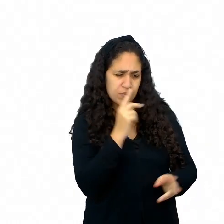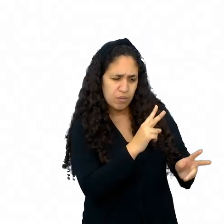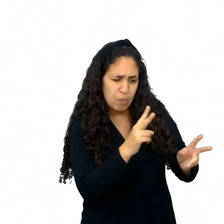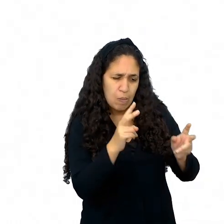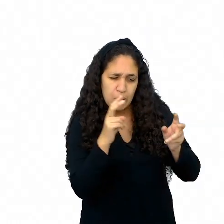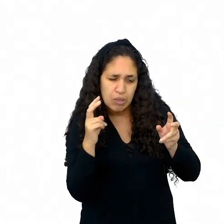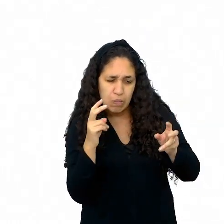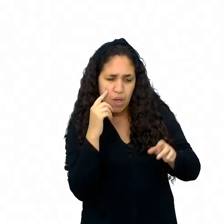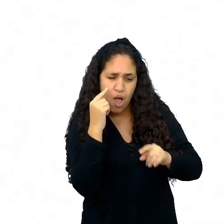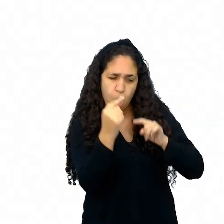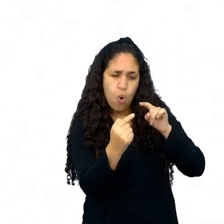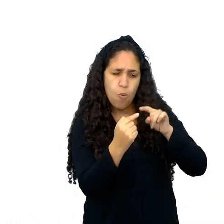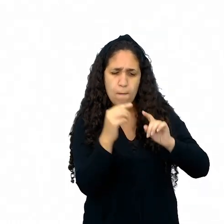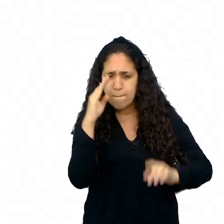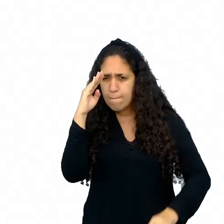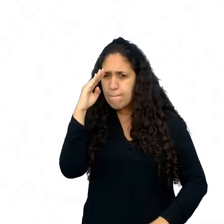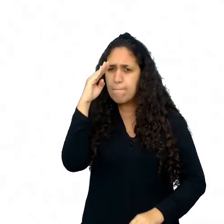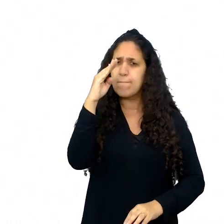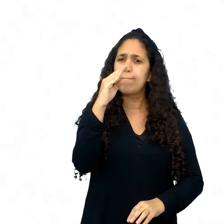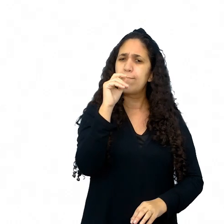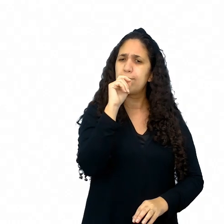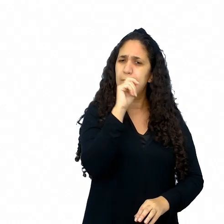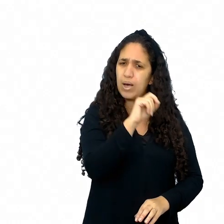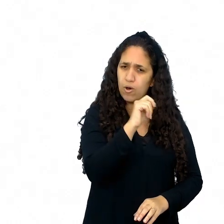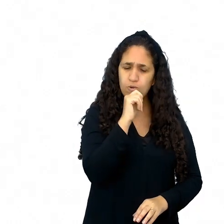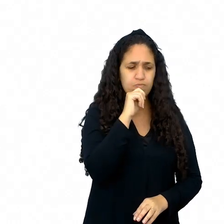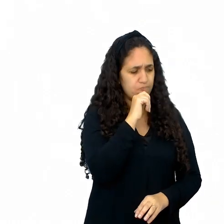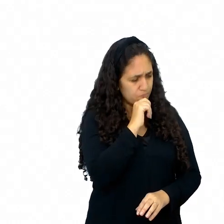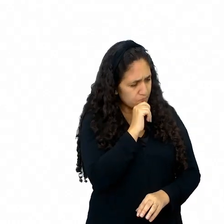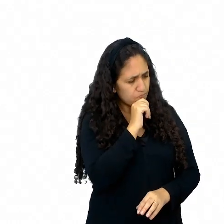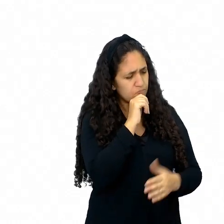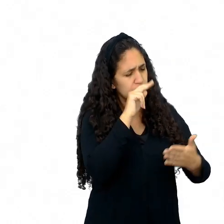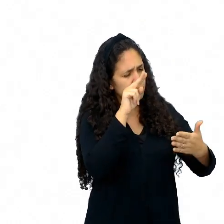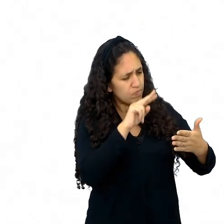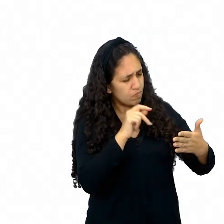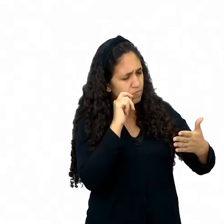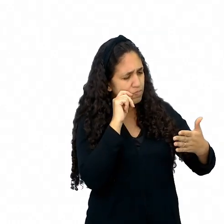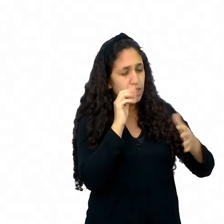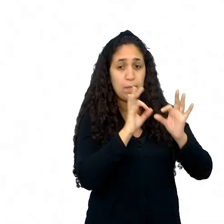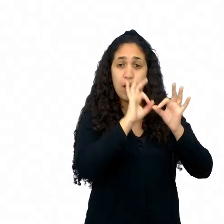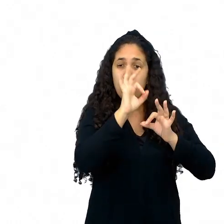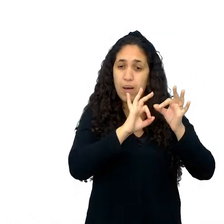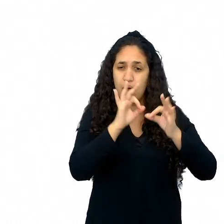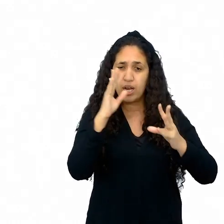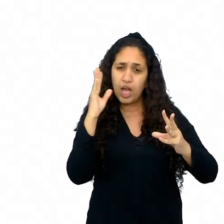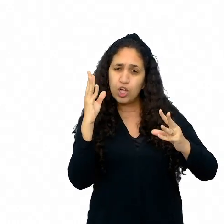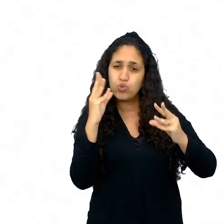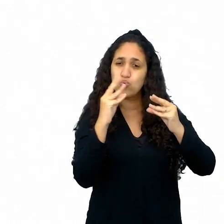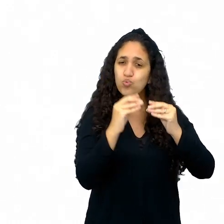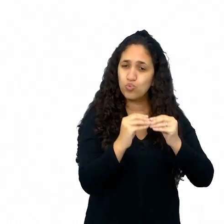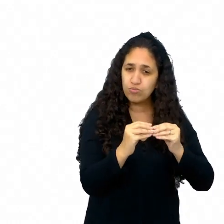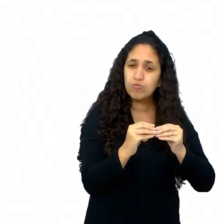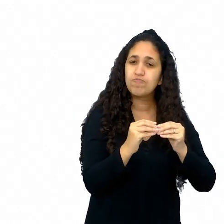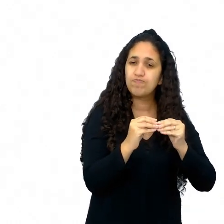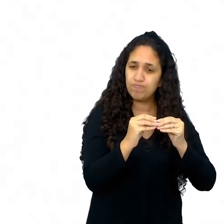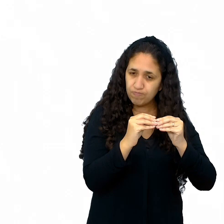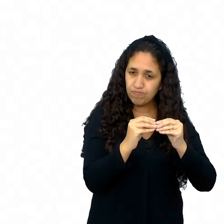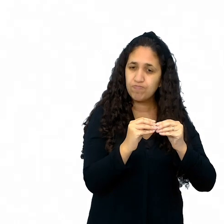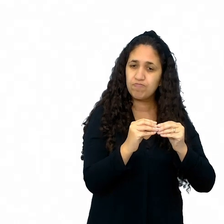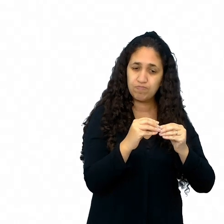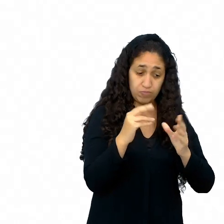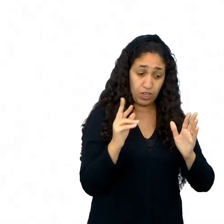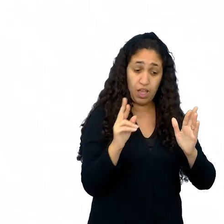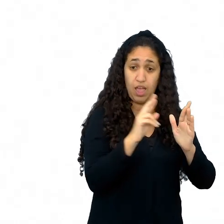ideia principal desse texto, por exemplo, ele conseguirá, então, elaborar resumos esquemáticos em relação a